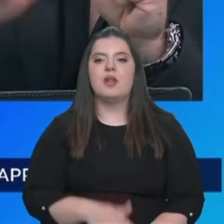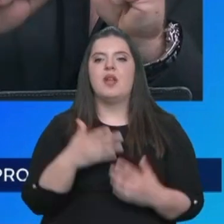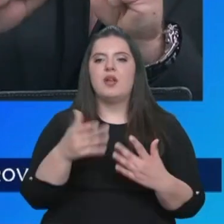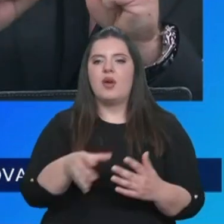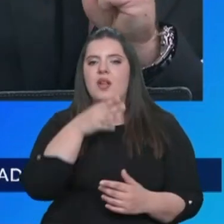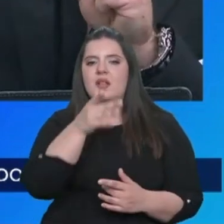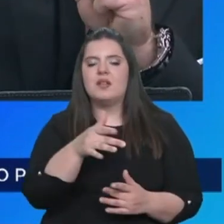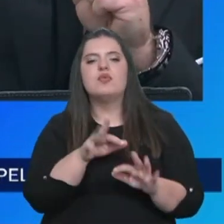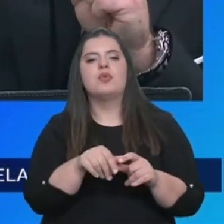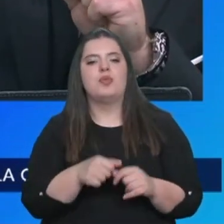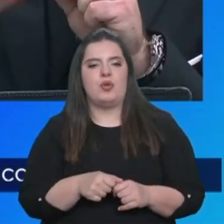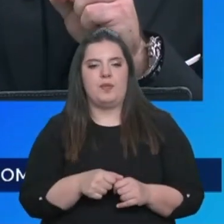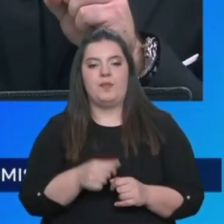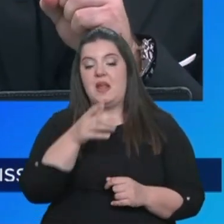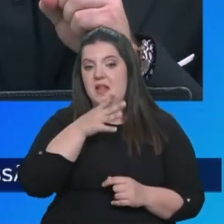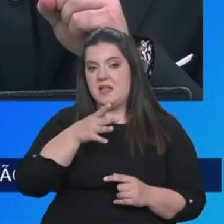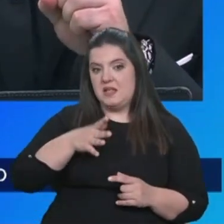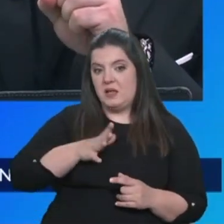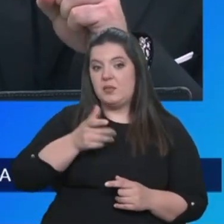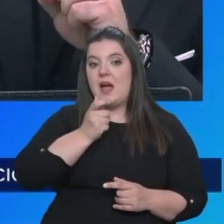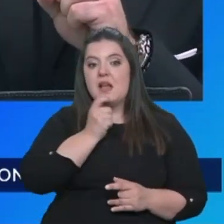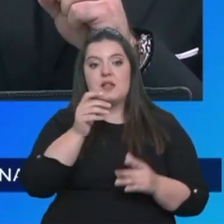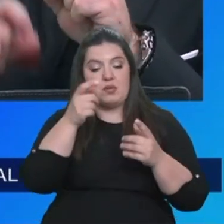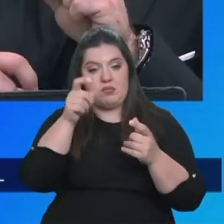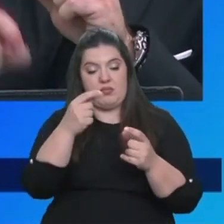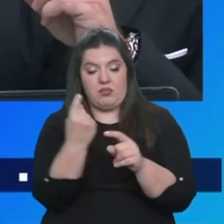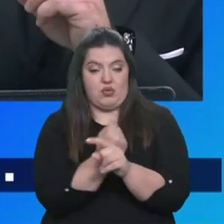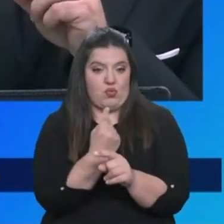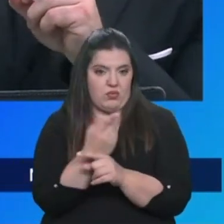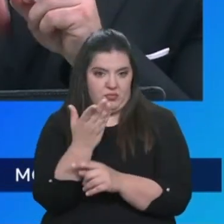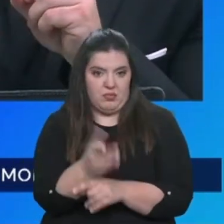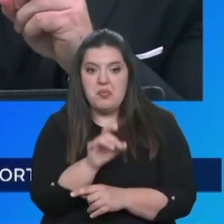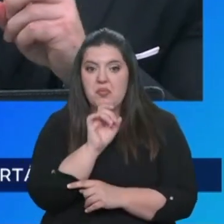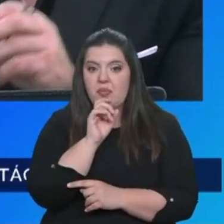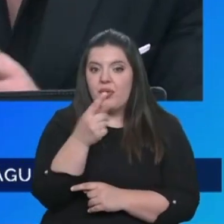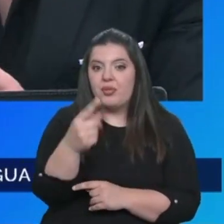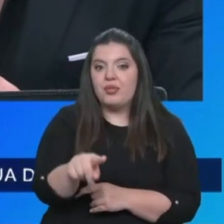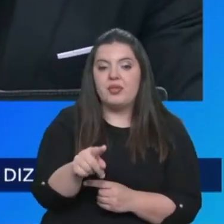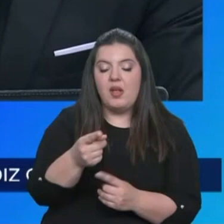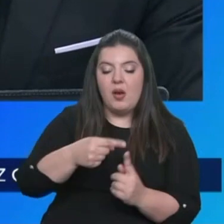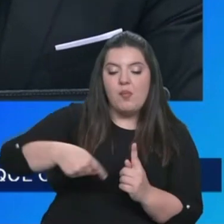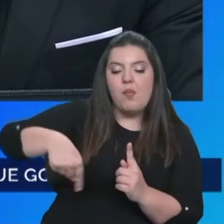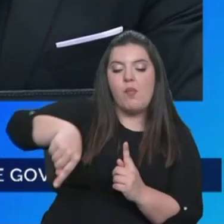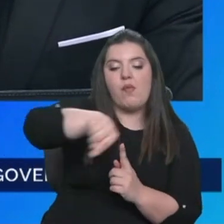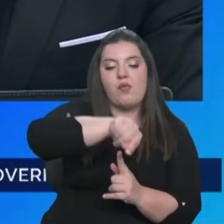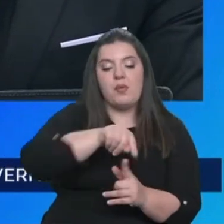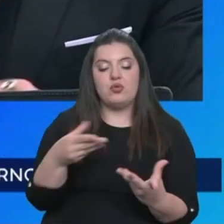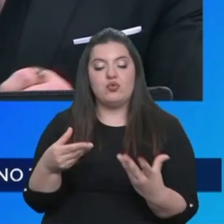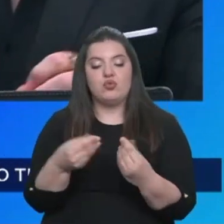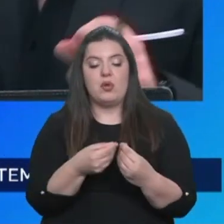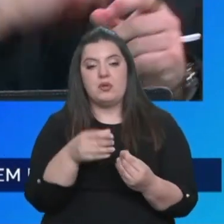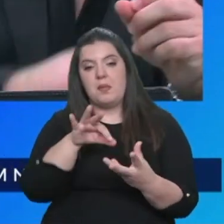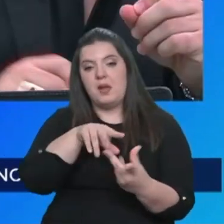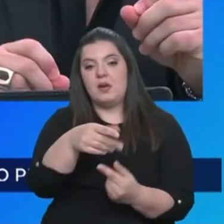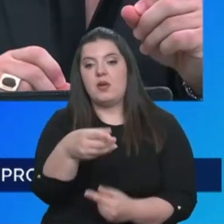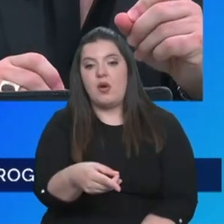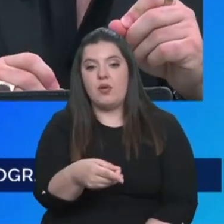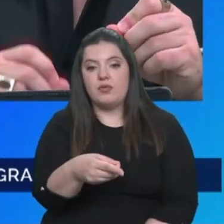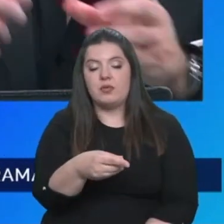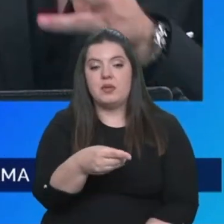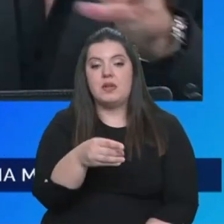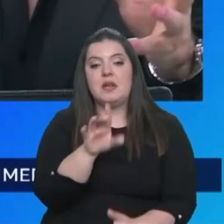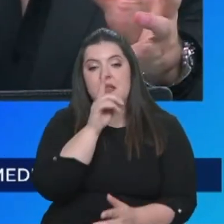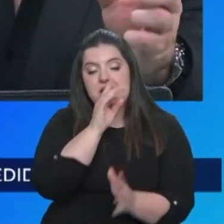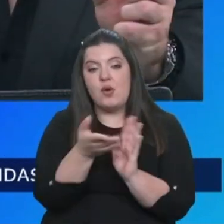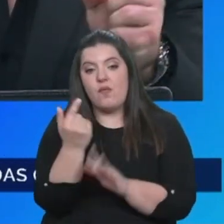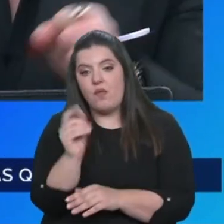dizemos ao computador: diz-me se estes corpos podem ter esta órbita com o Planeta 9 e sem o Planeta 9.